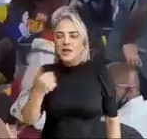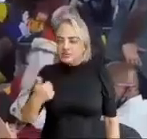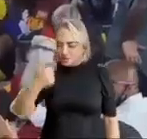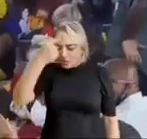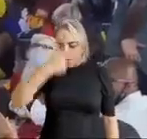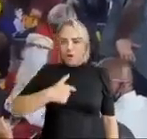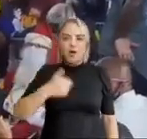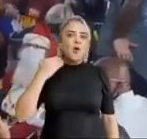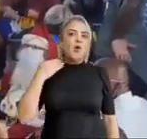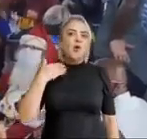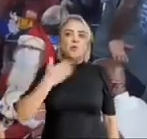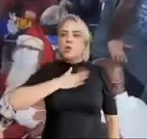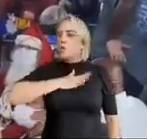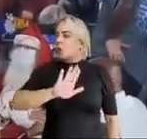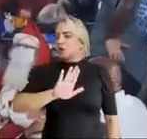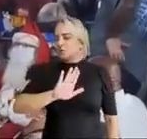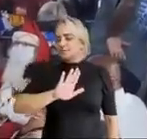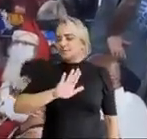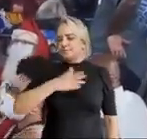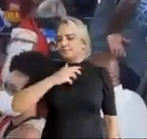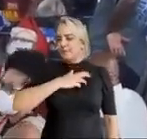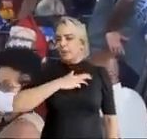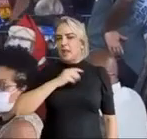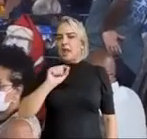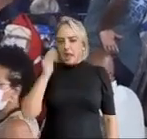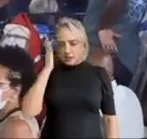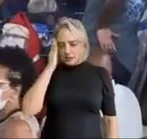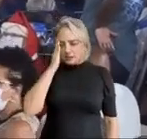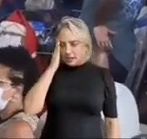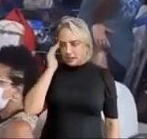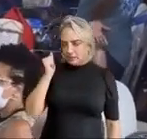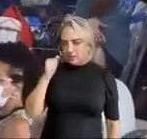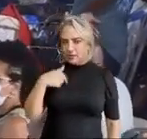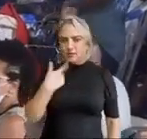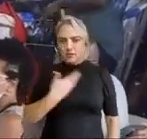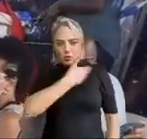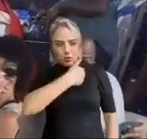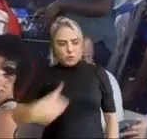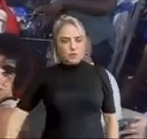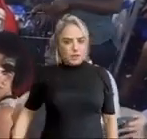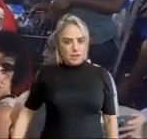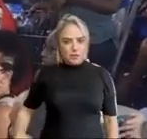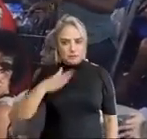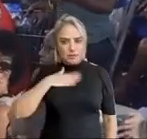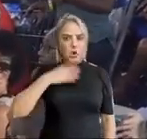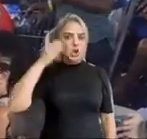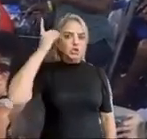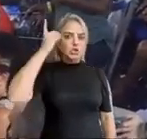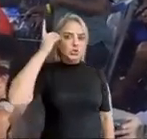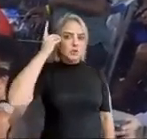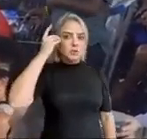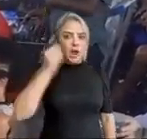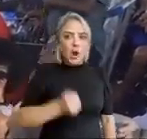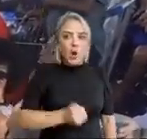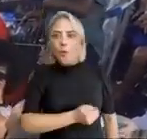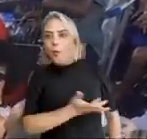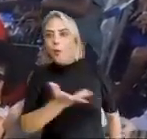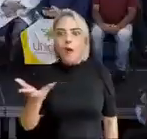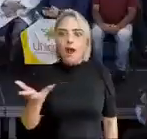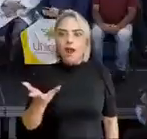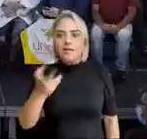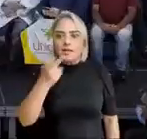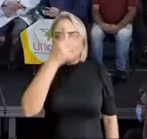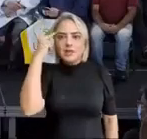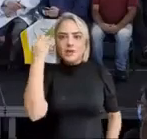menos gostam. Agora, você sabe, no meu governo e no da Dilma, quantas pessoas nós colocamos no sistema